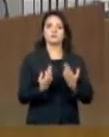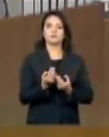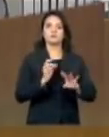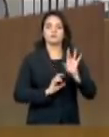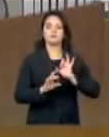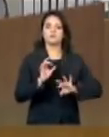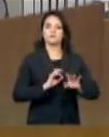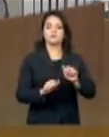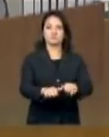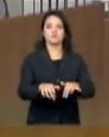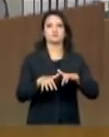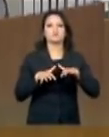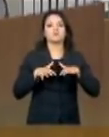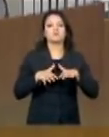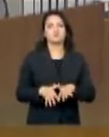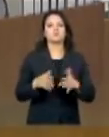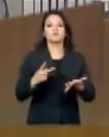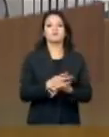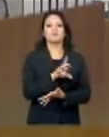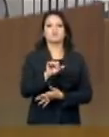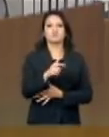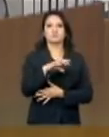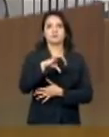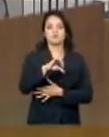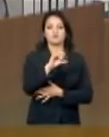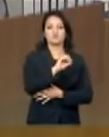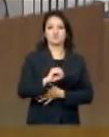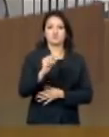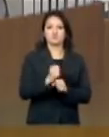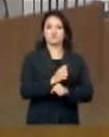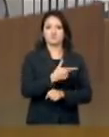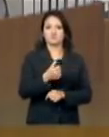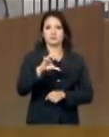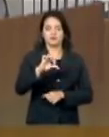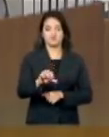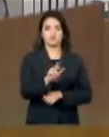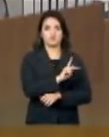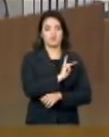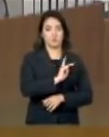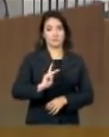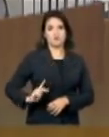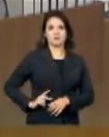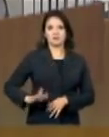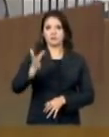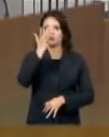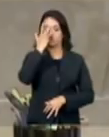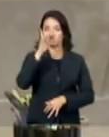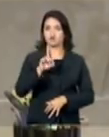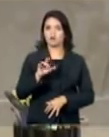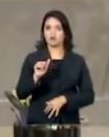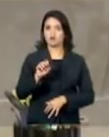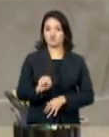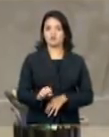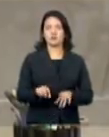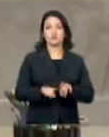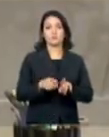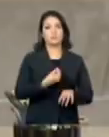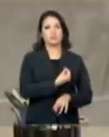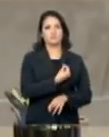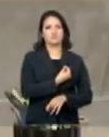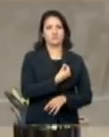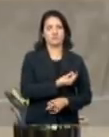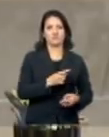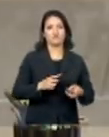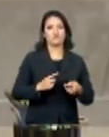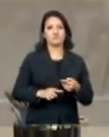tribunal federal realizada em 9 de outubro de 2019 residência do senhor ministro dias tóffoli presentes à sessão os senhores ministros celso